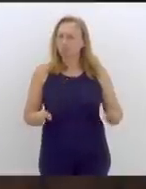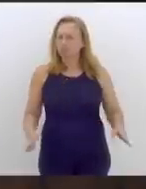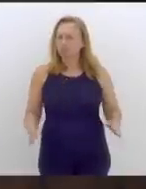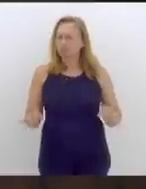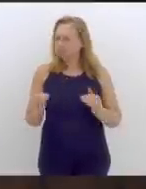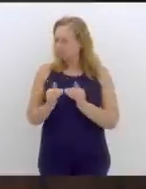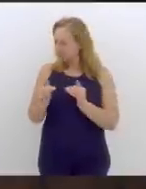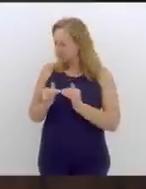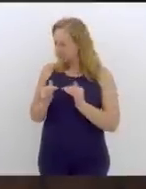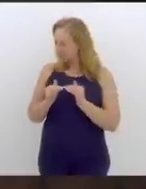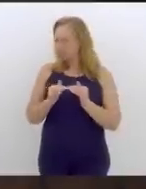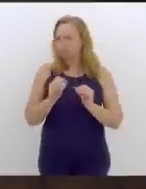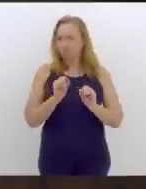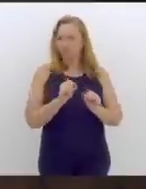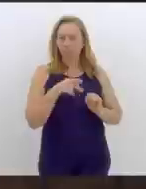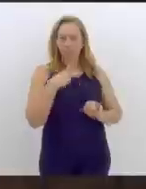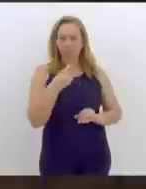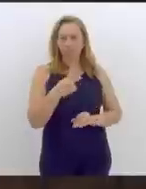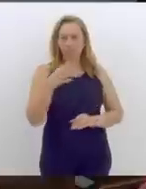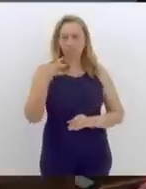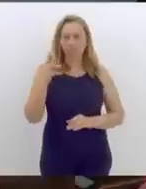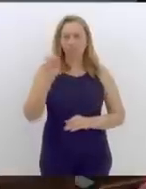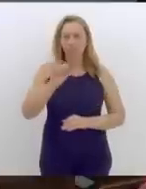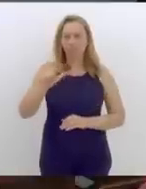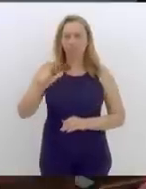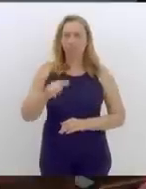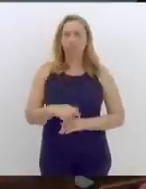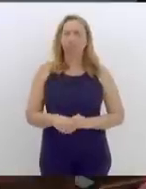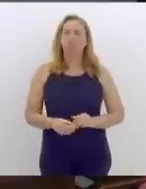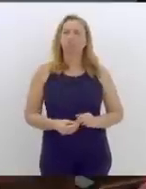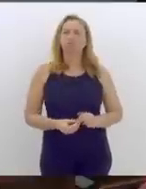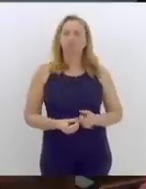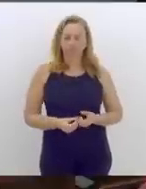só pode nos passar Coronel por gentileza